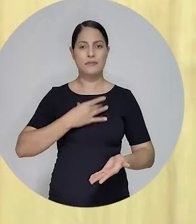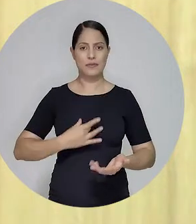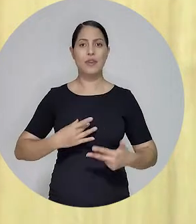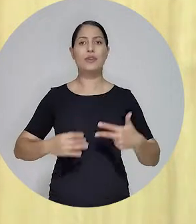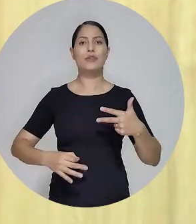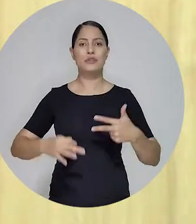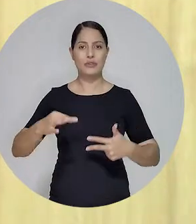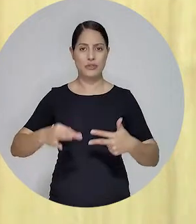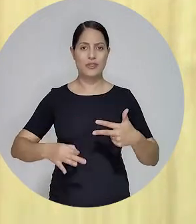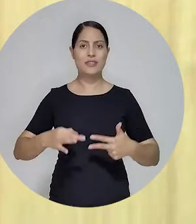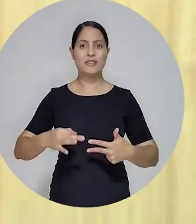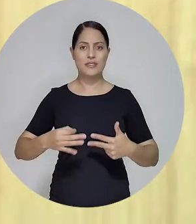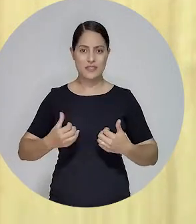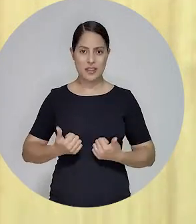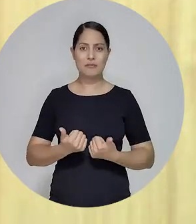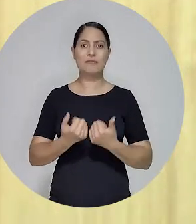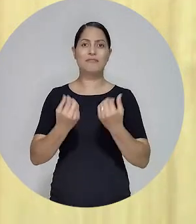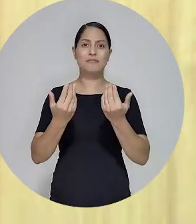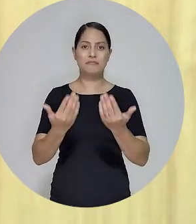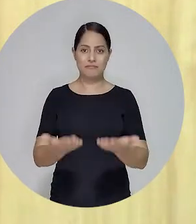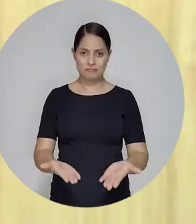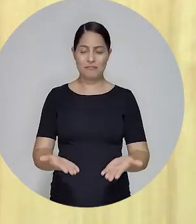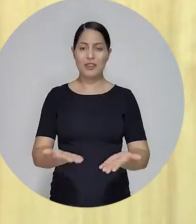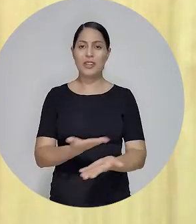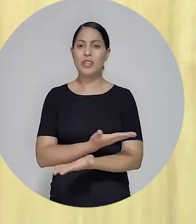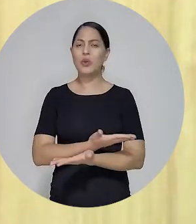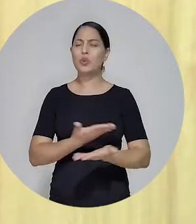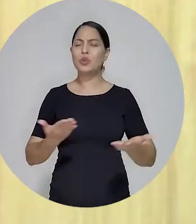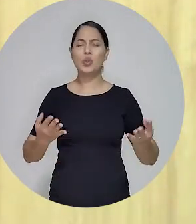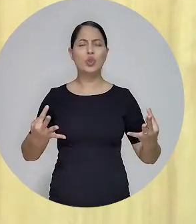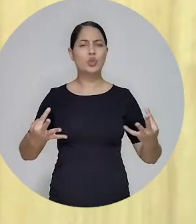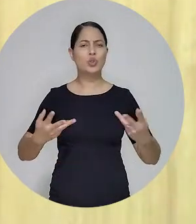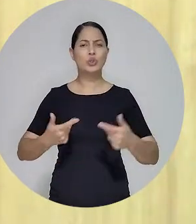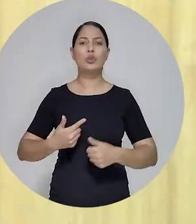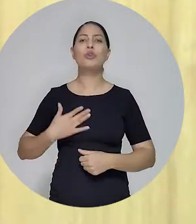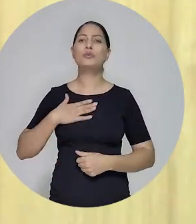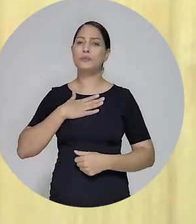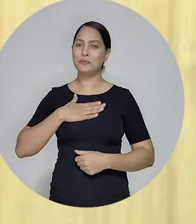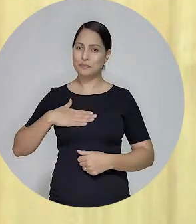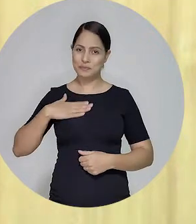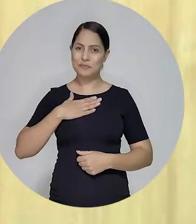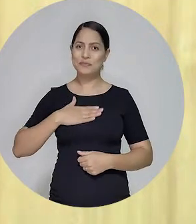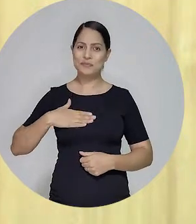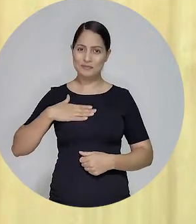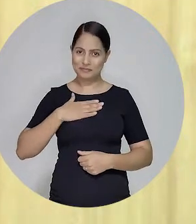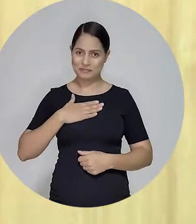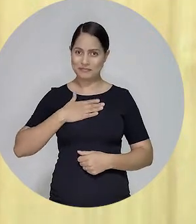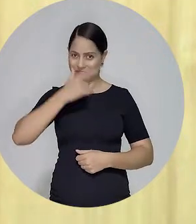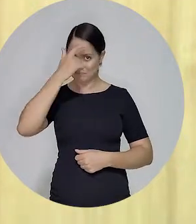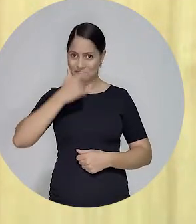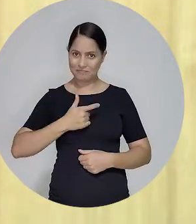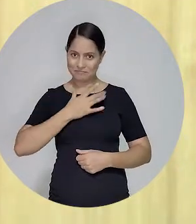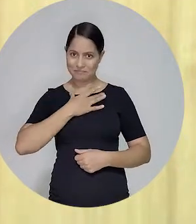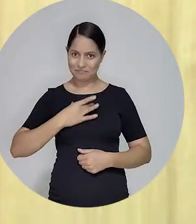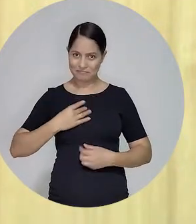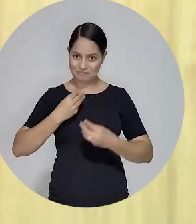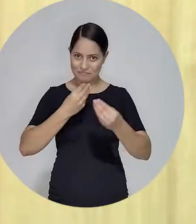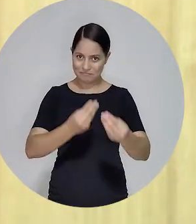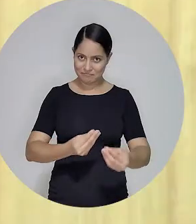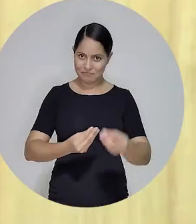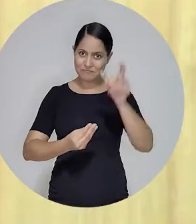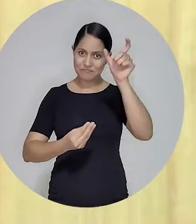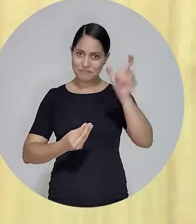Medalha de Ordem do Mérito Judiciário. É um prazer compartilhado por todos, tanto para quem confere quanto para quem